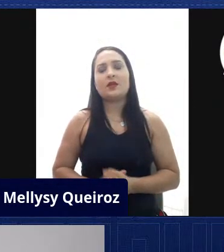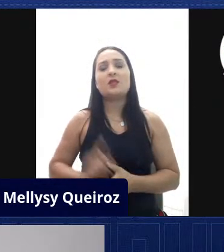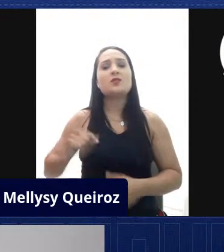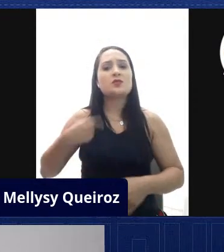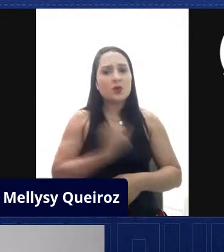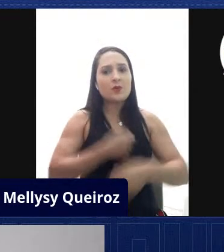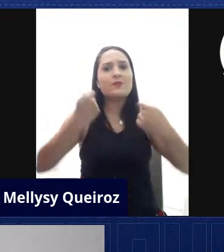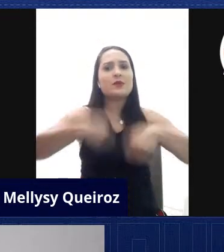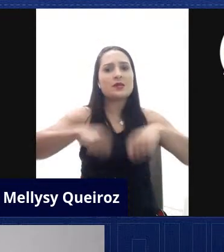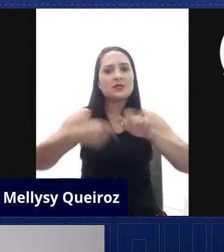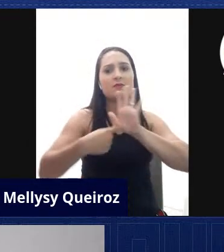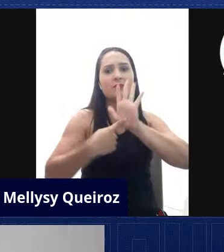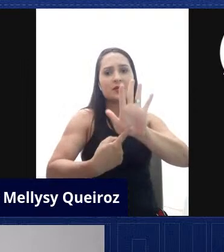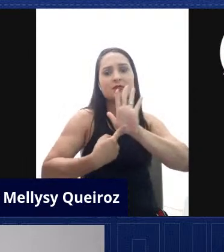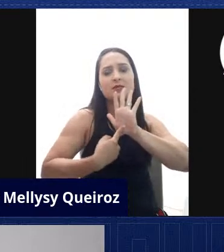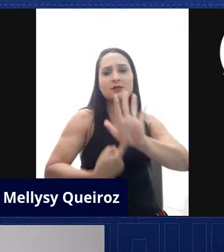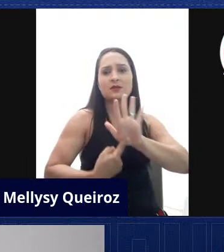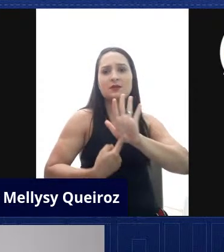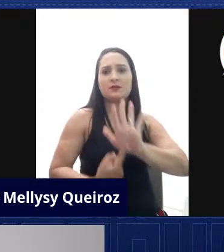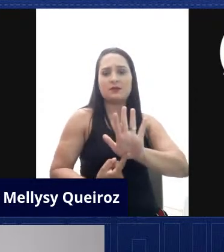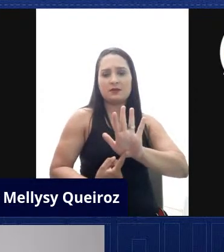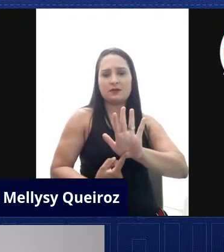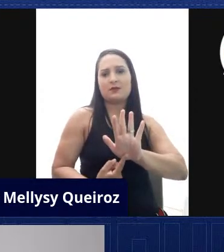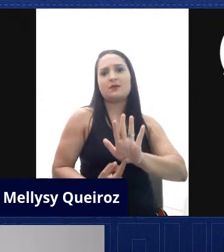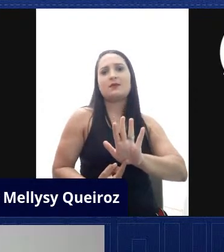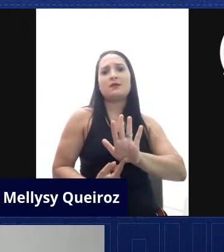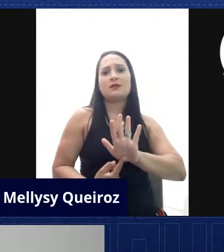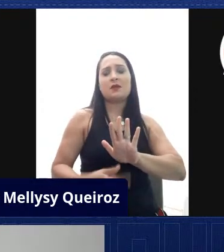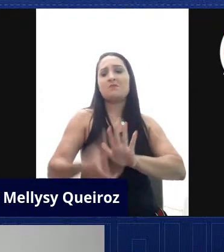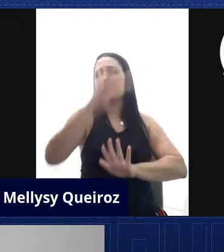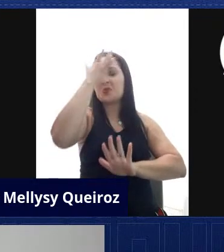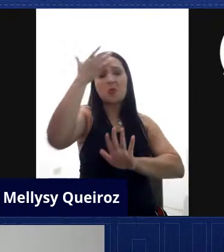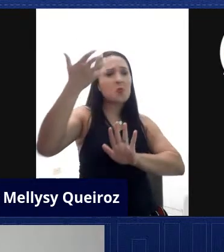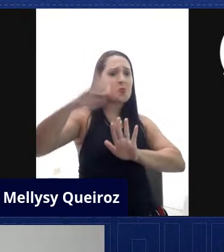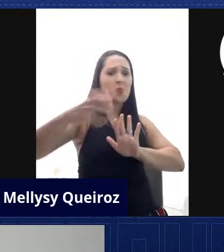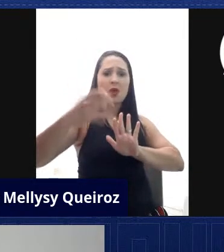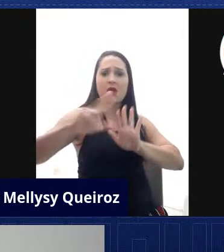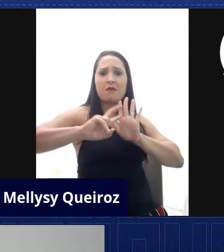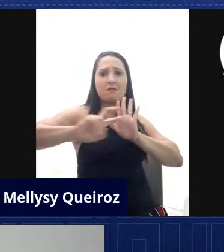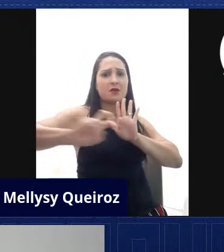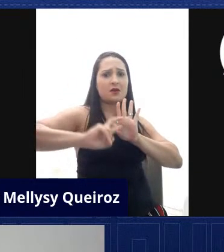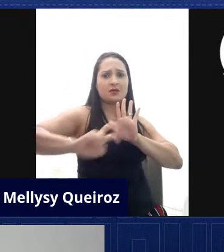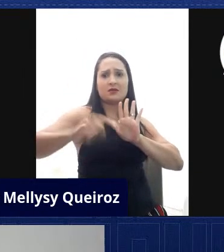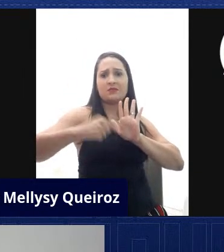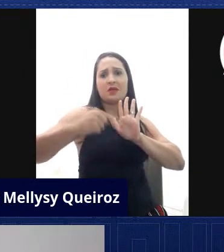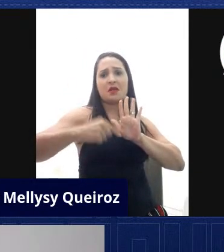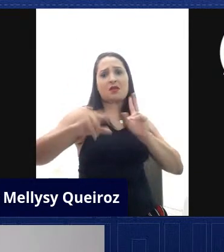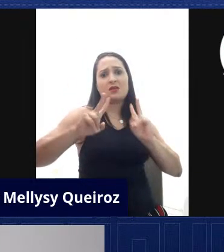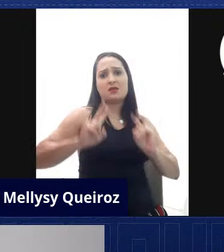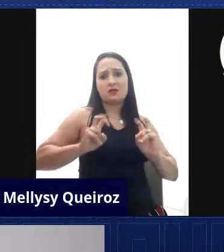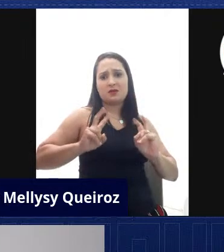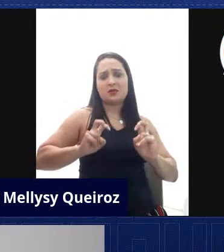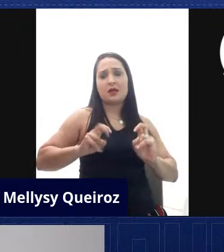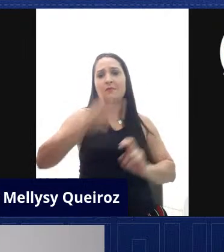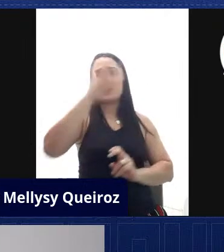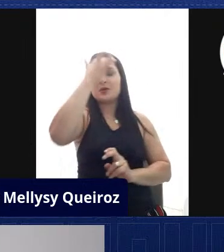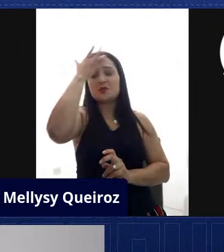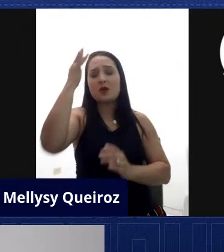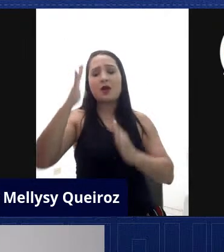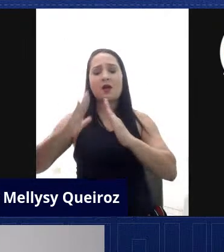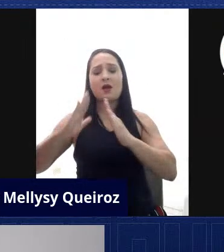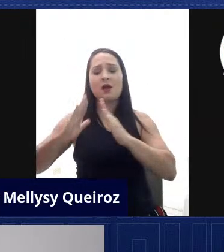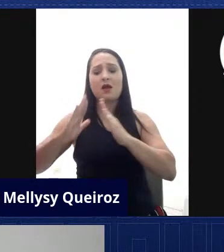ouvir sobre esse assunto, ninguém quer dar ouvido a esse assunto. Mas no momento em que as pessoas estão nas suas casas, voltadas